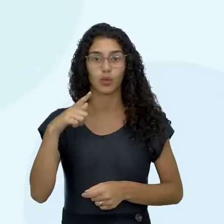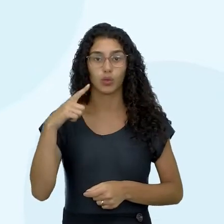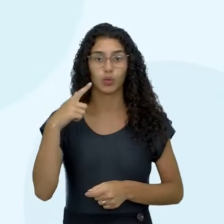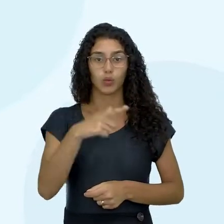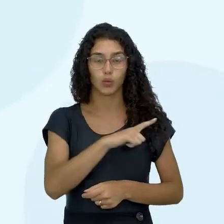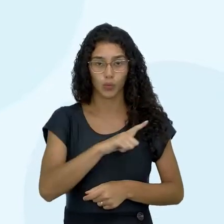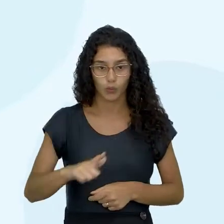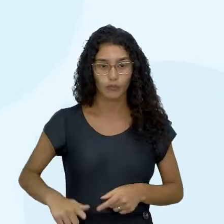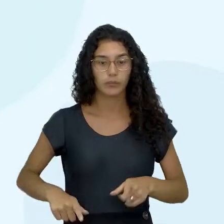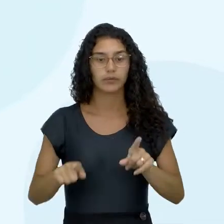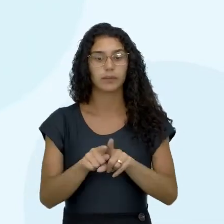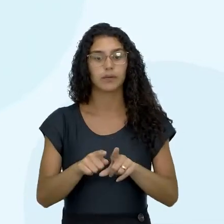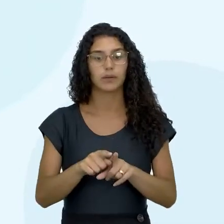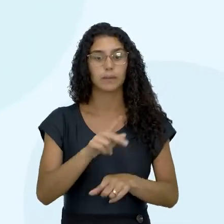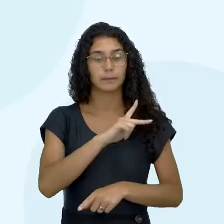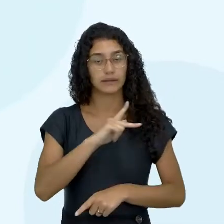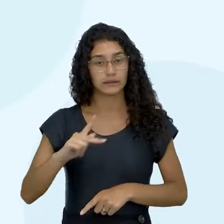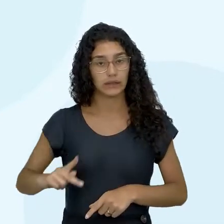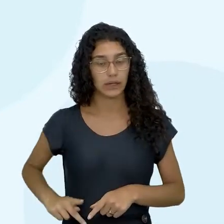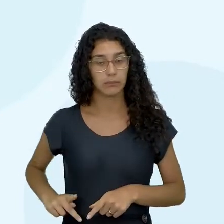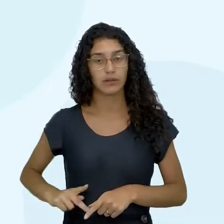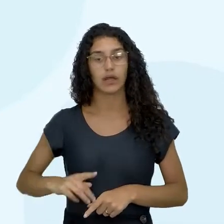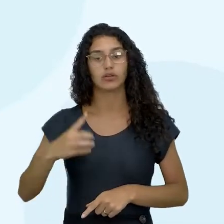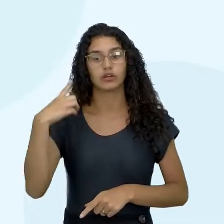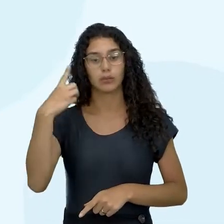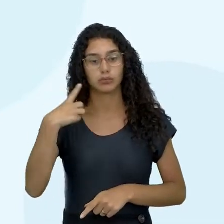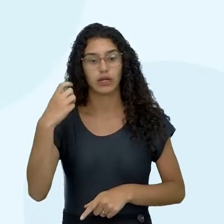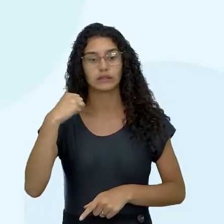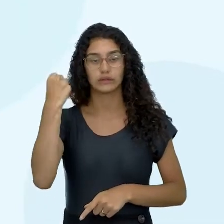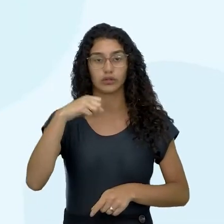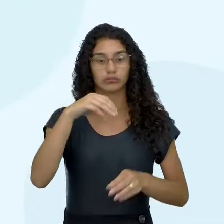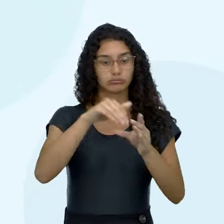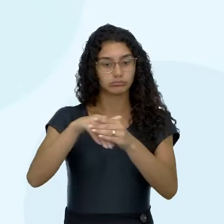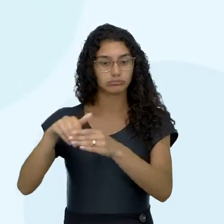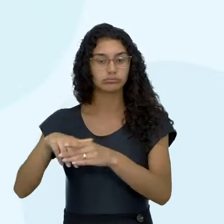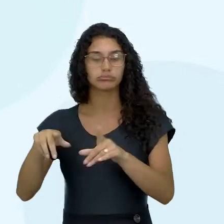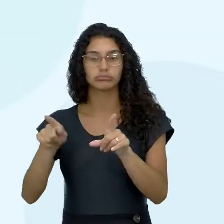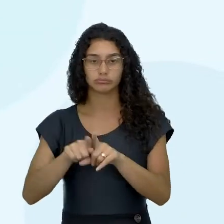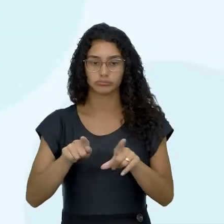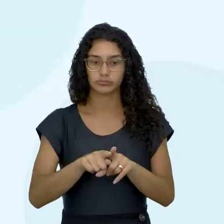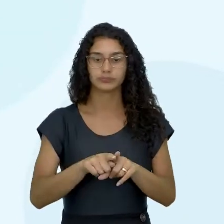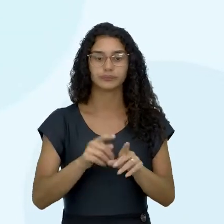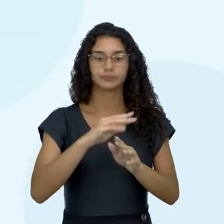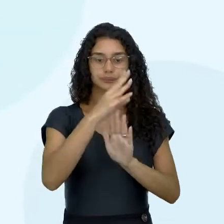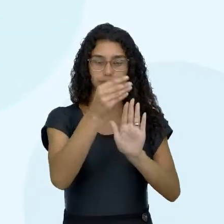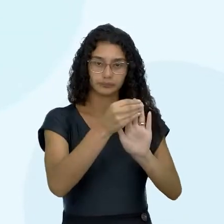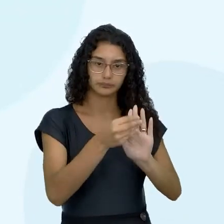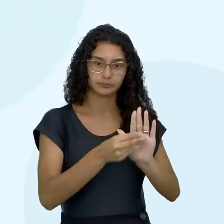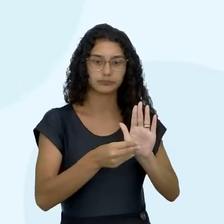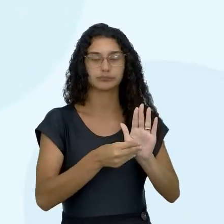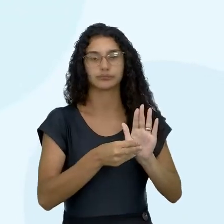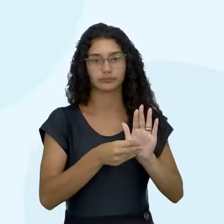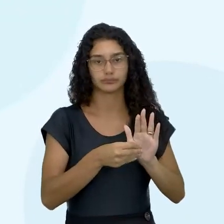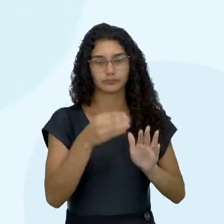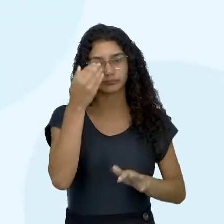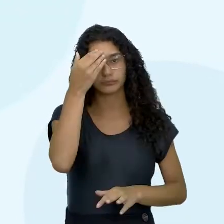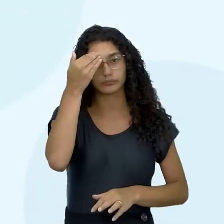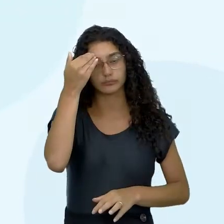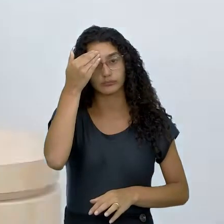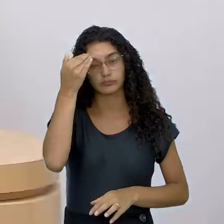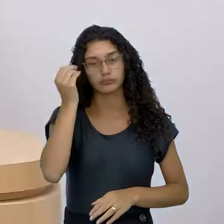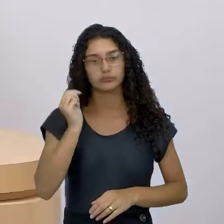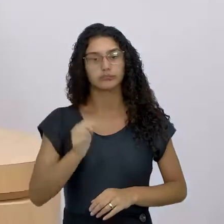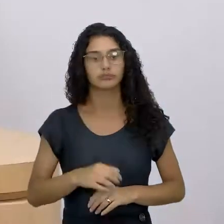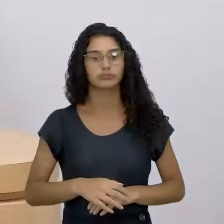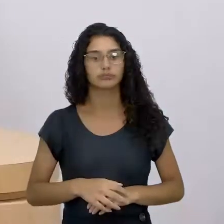Assim como no caso do presidente, deputados e senadores são eleitos e seus mandatos são prefixados.